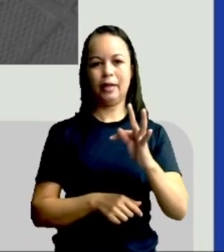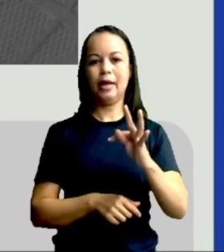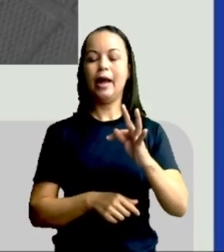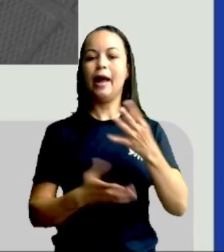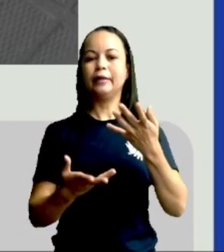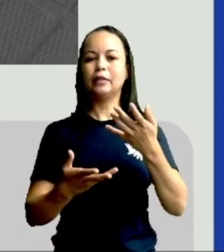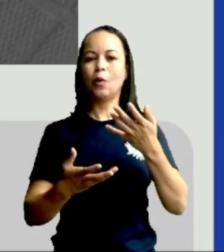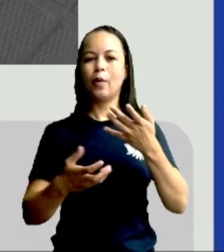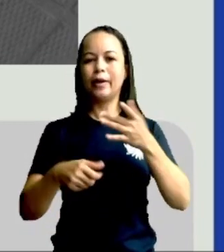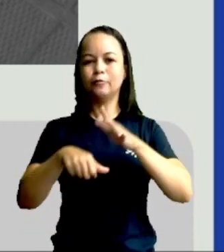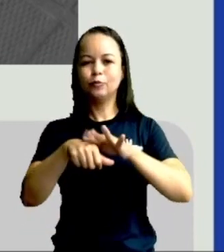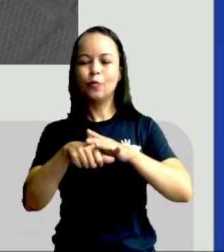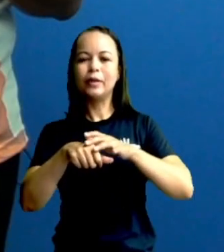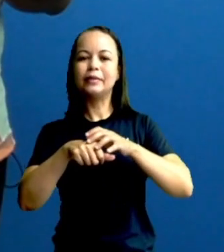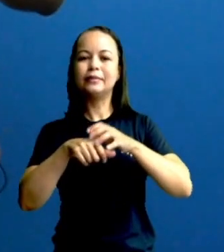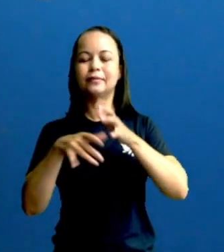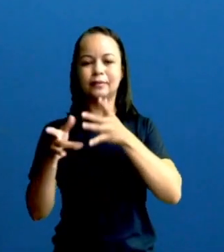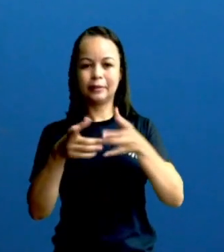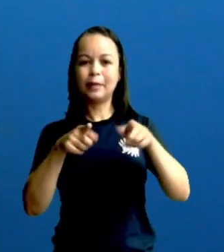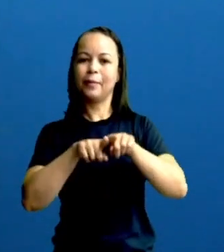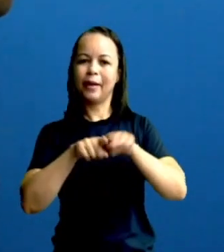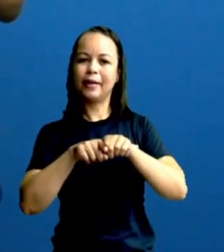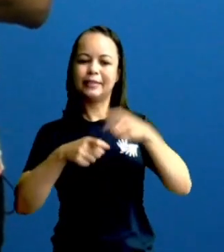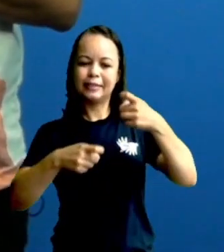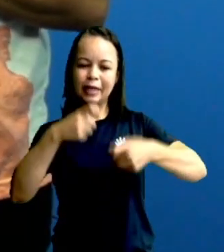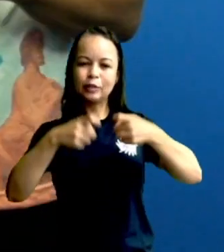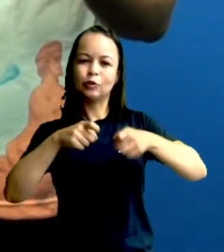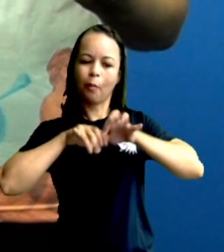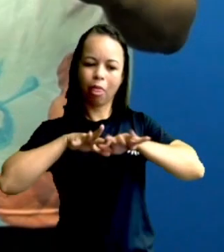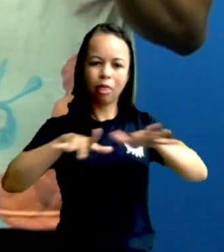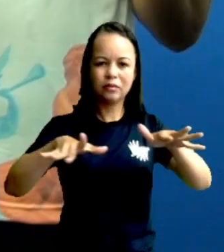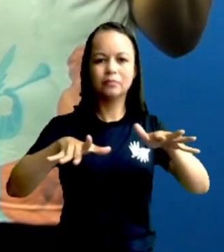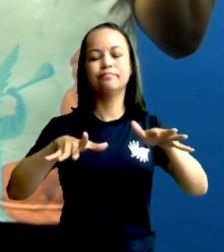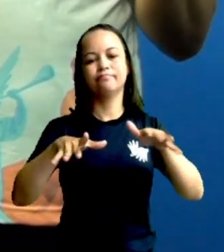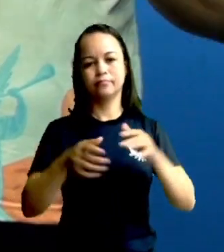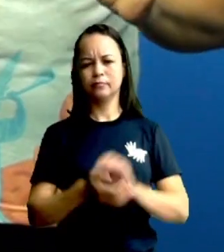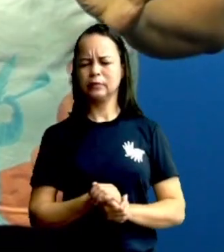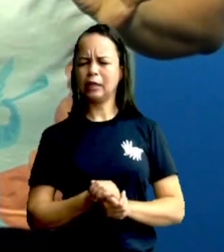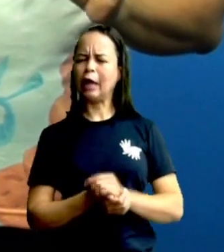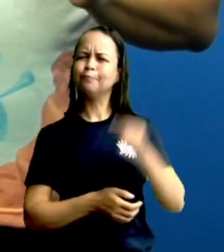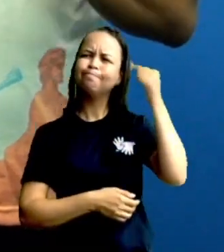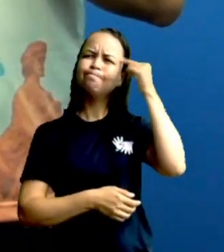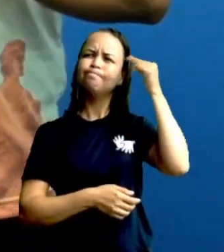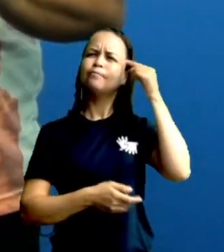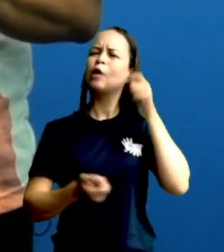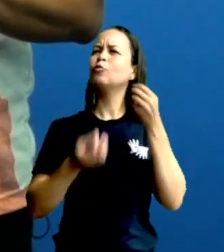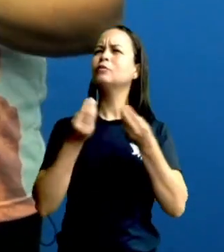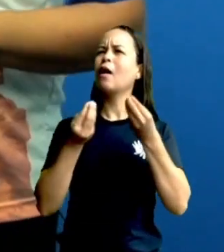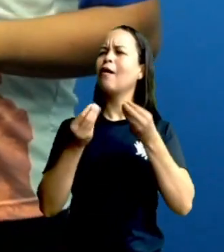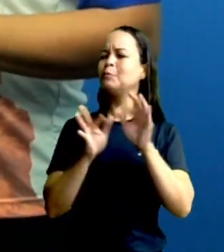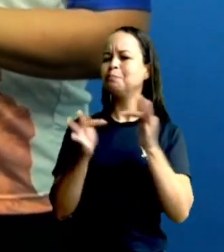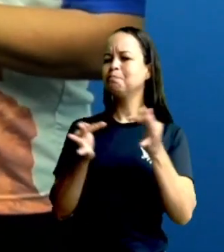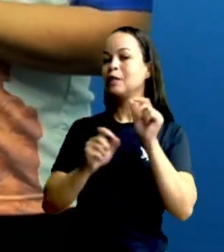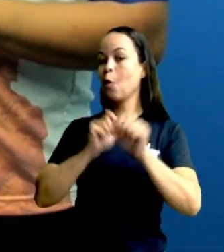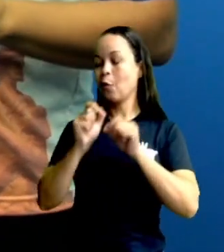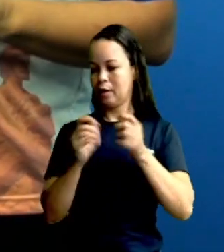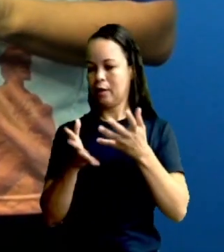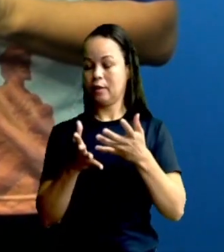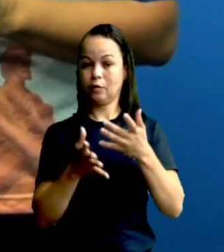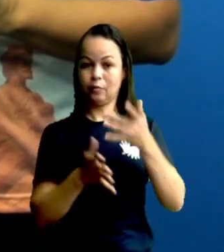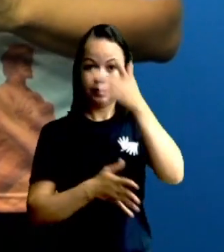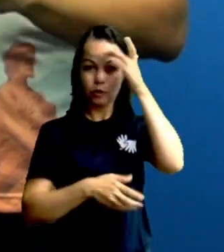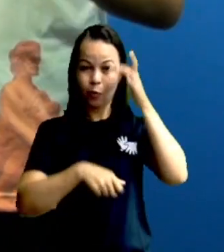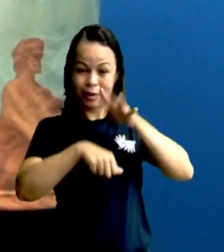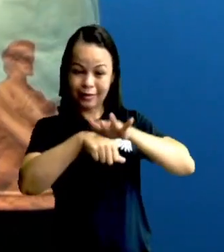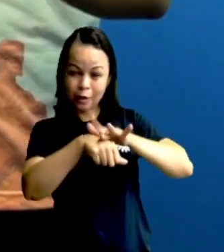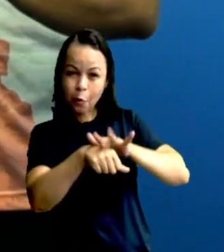transmissíveis. Volta aqui comigo, por favor, produção. Talvez você possa estar se perguntando, mas Aprígio, por que isso? Simples. Porque geralmente quem tem a